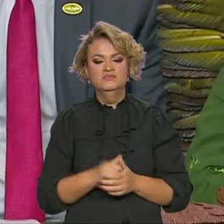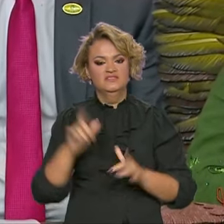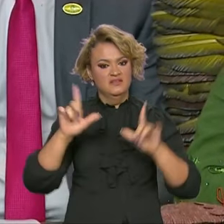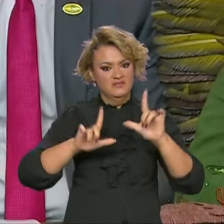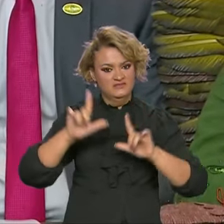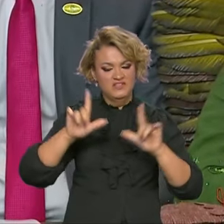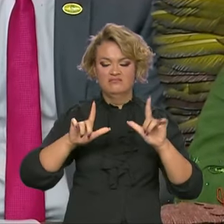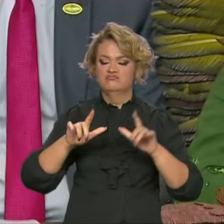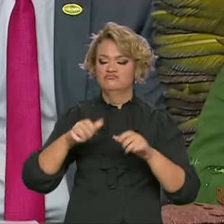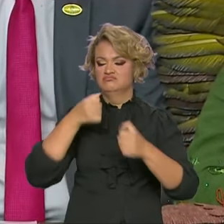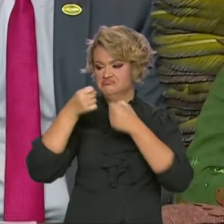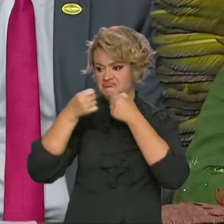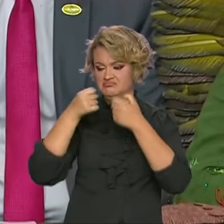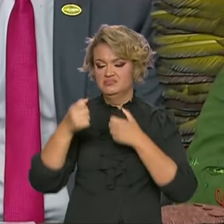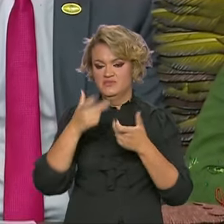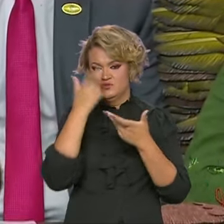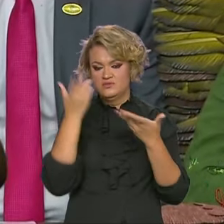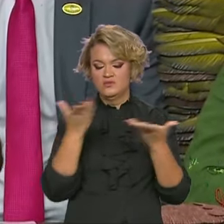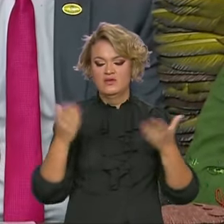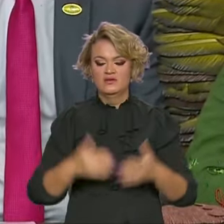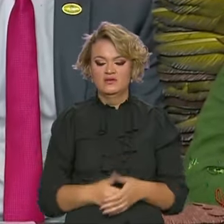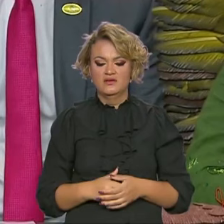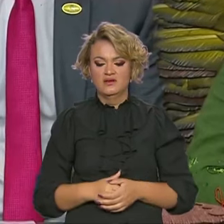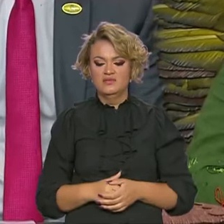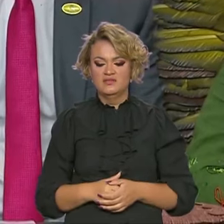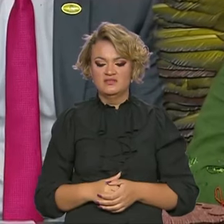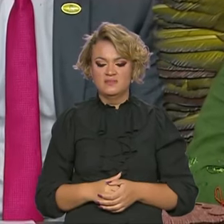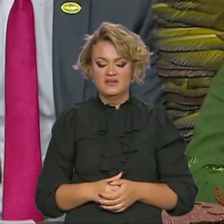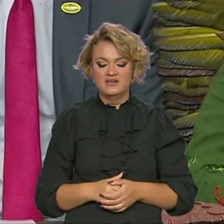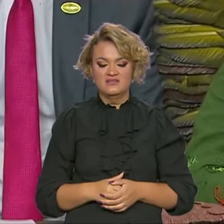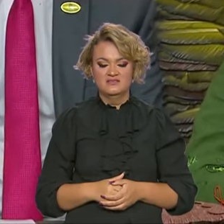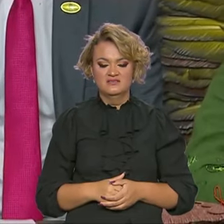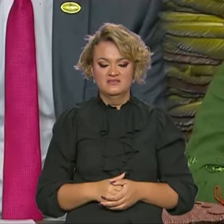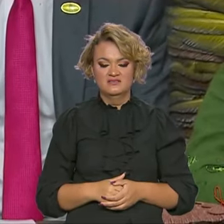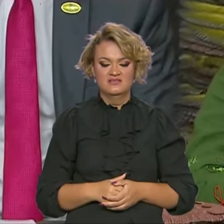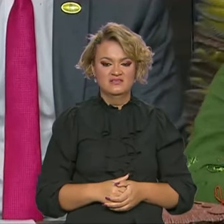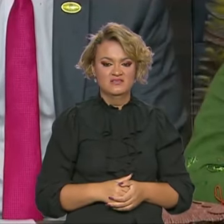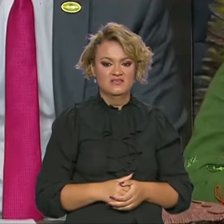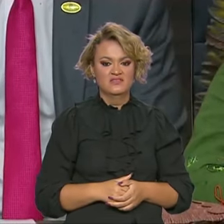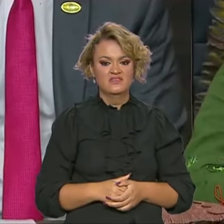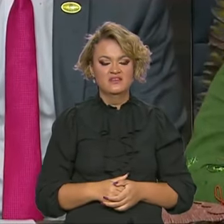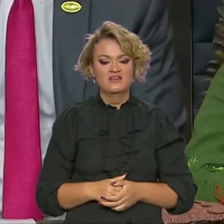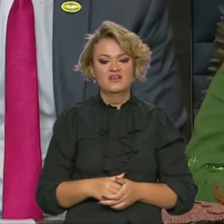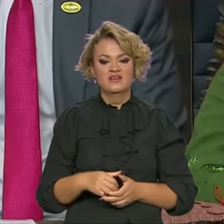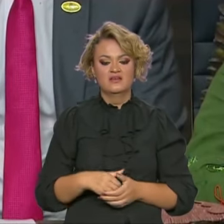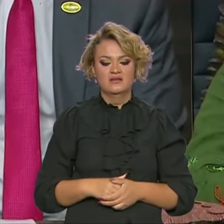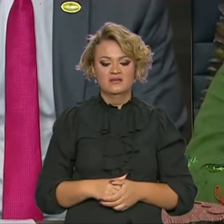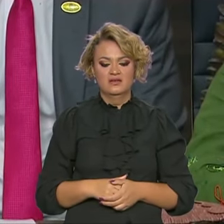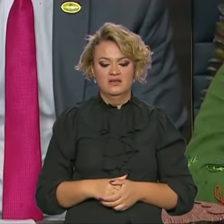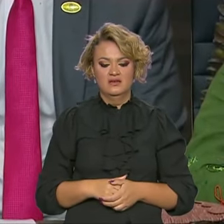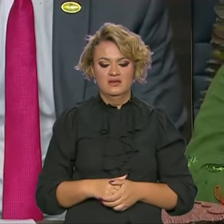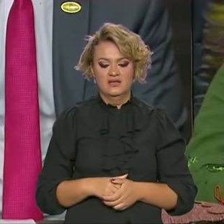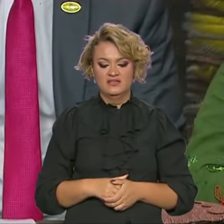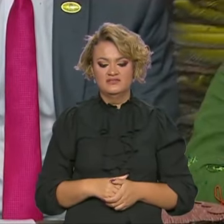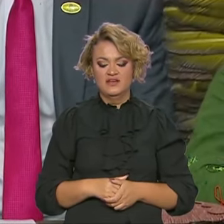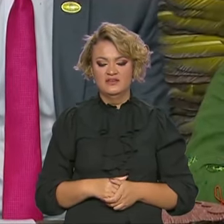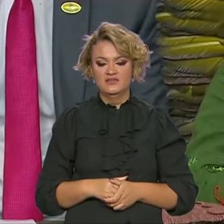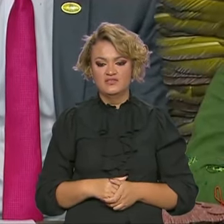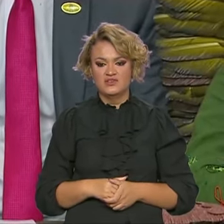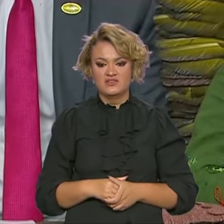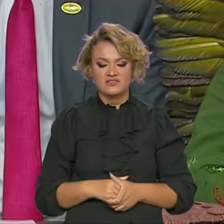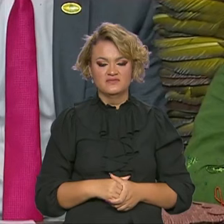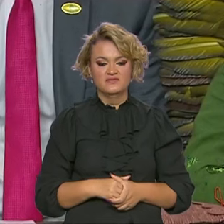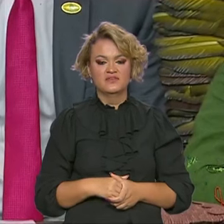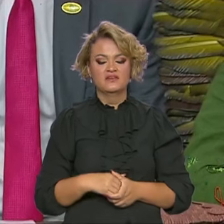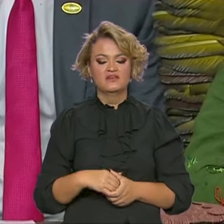imprensa, senhoras e senhores, em nome do povo paraense, da primeira-dama do Estado do Pará